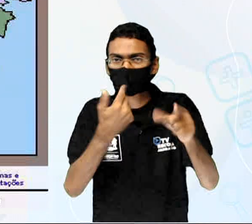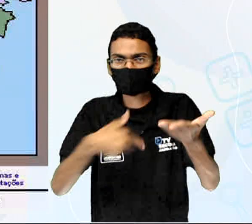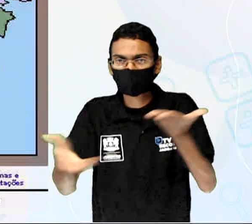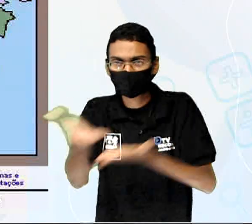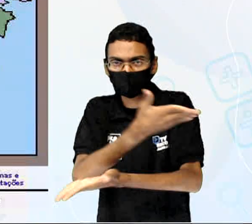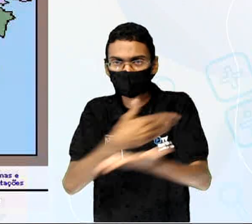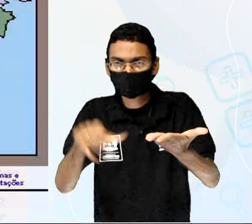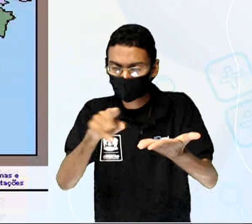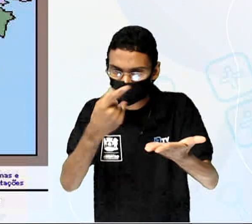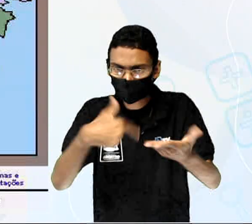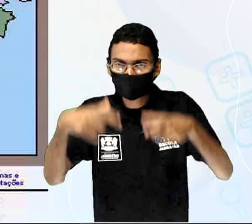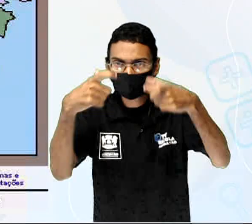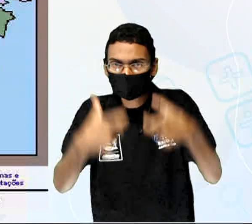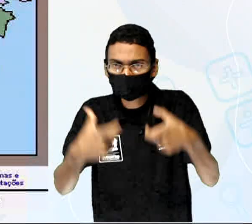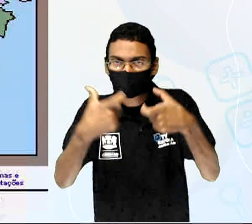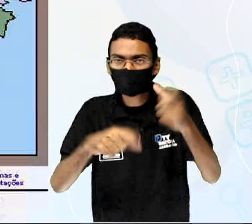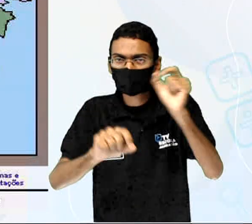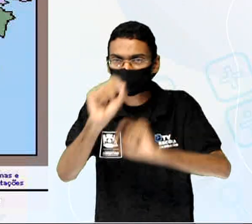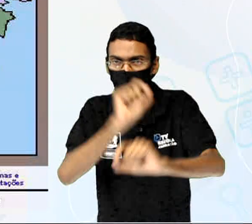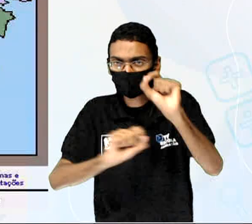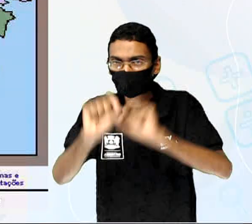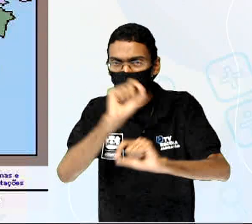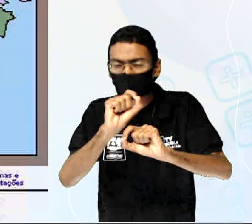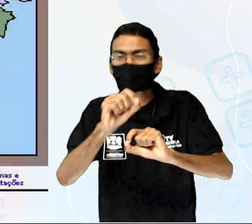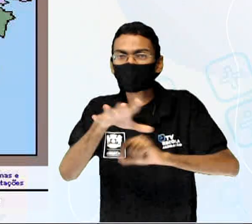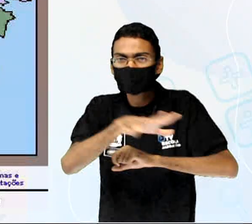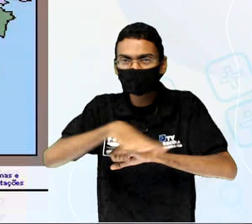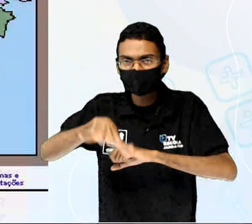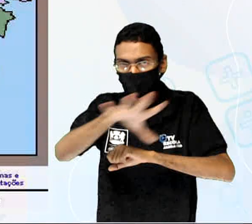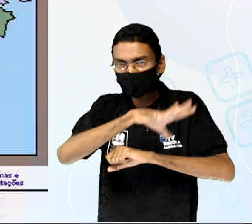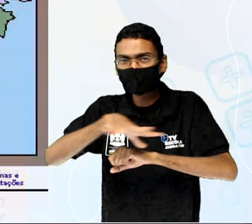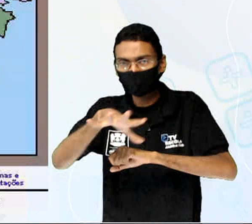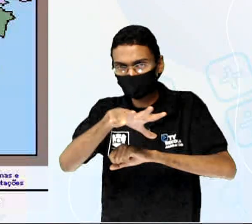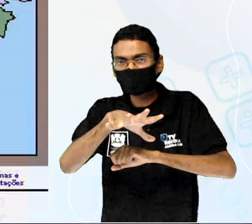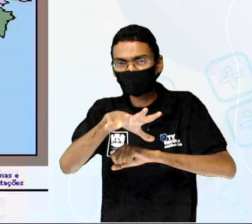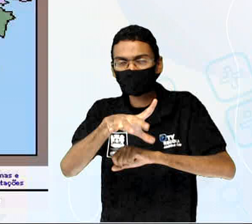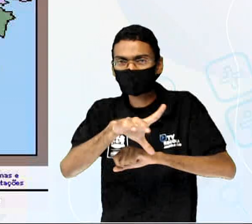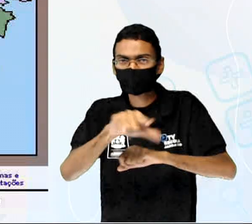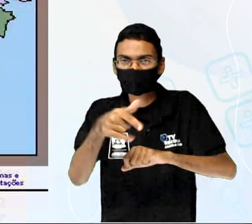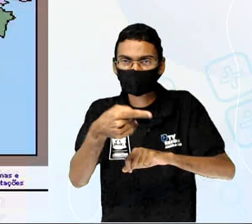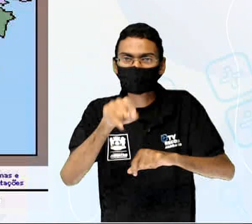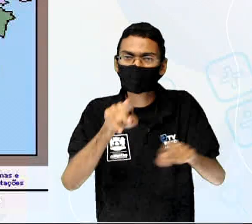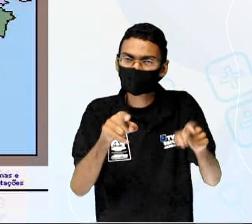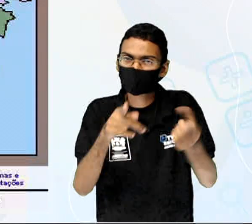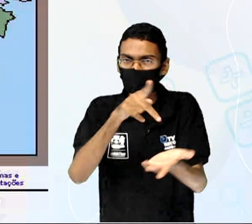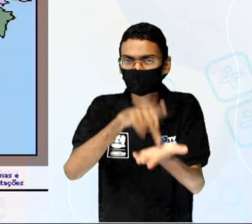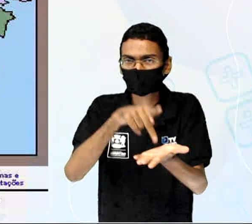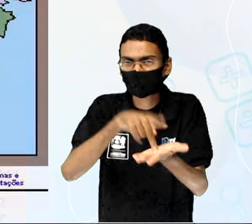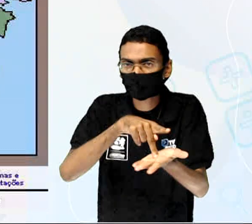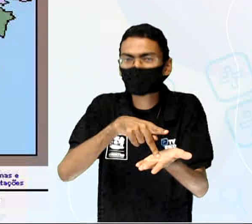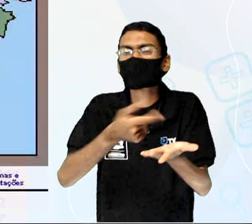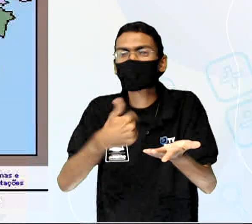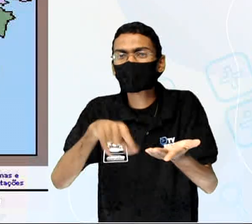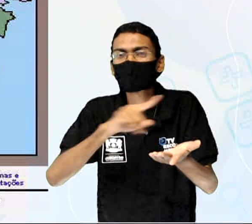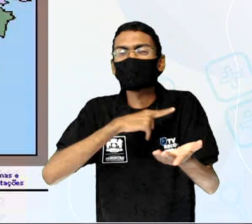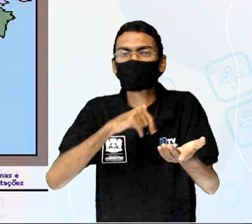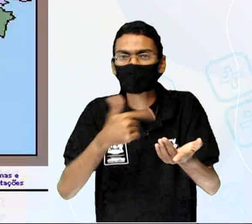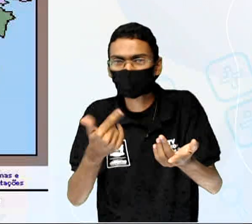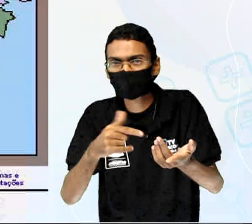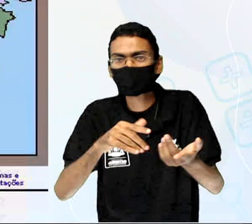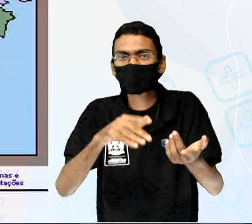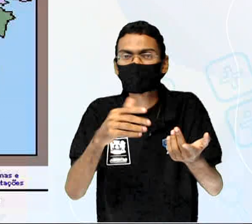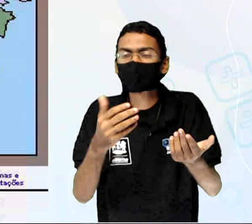no centro-norte dominado pela taiga, o centro-sul a gente encontra estepes e pradarias. A gente também tem